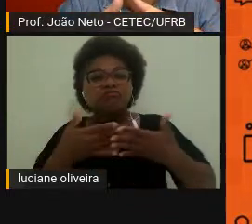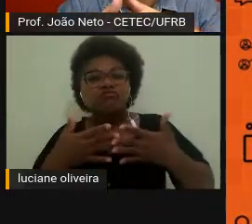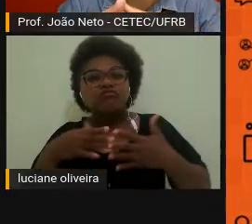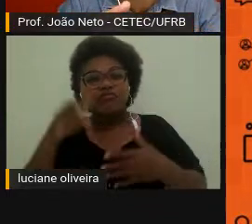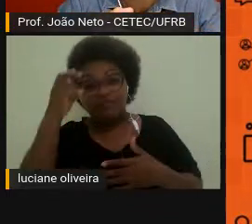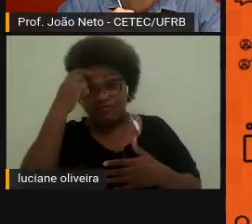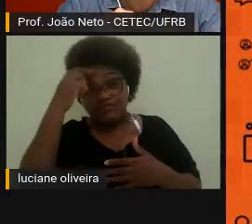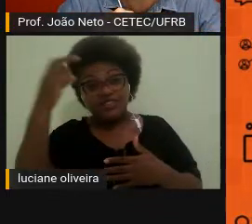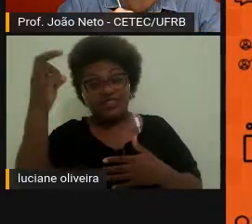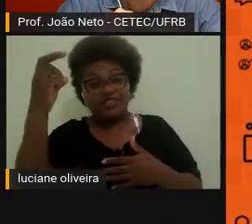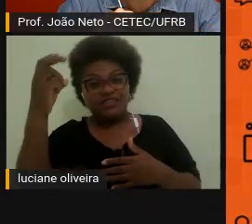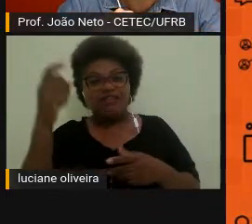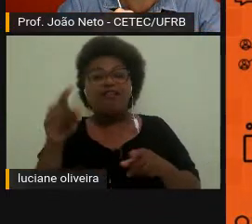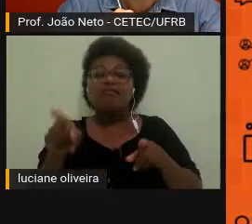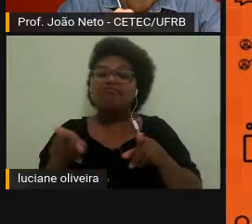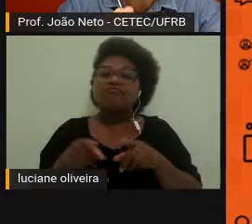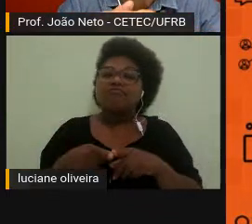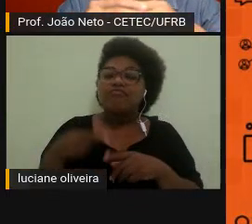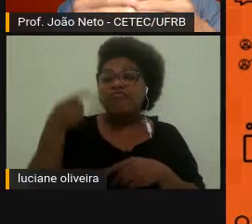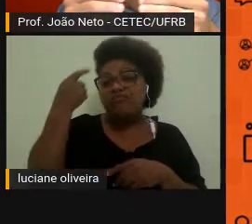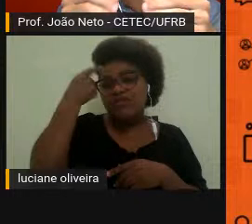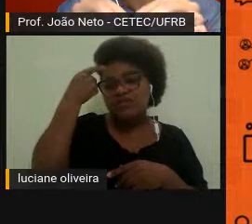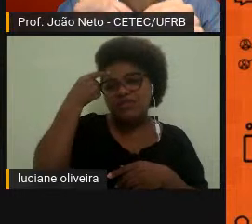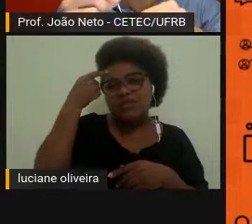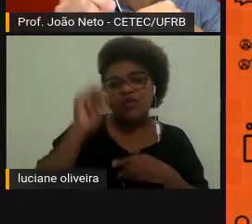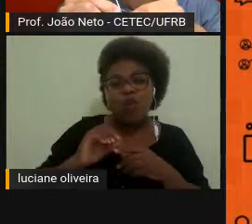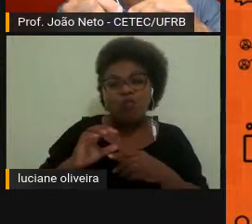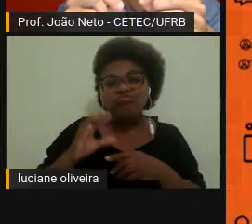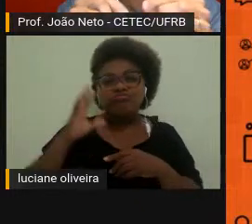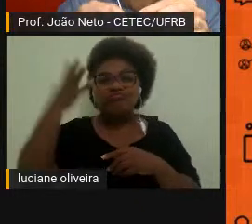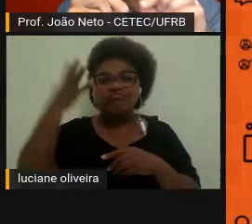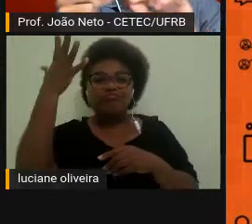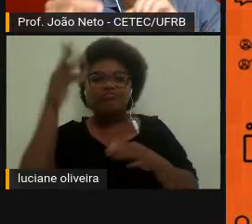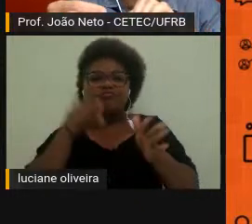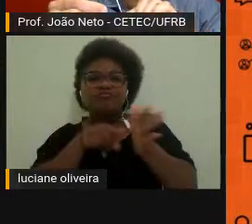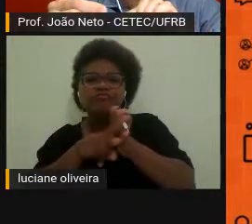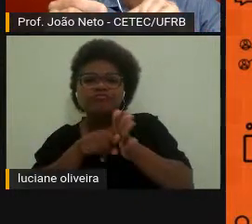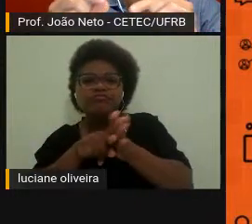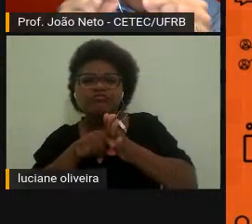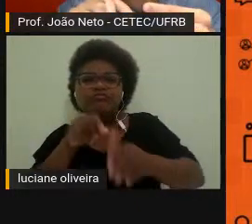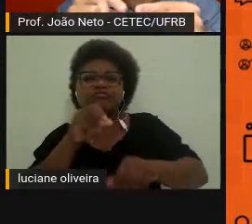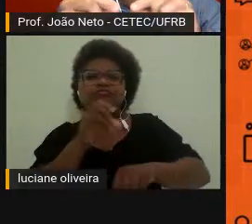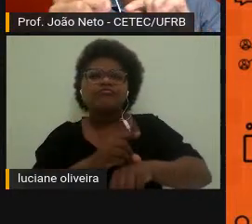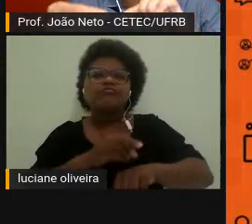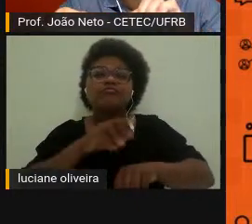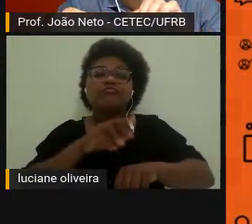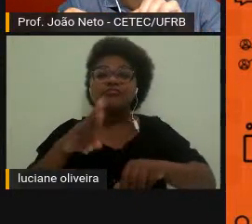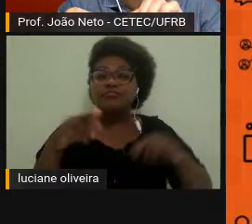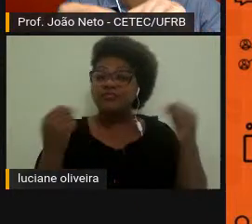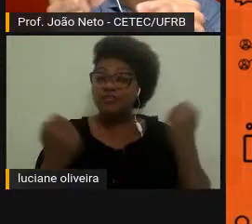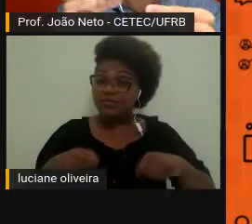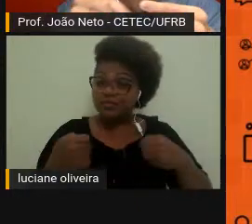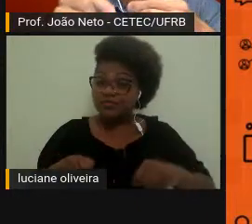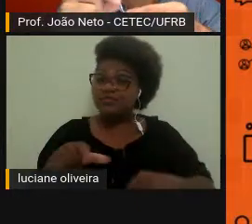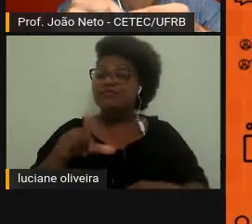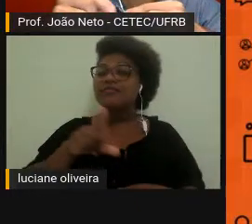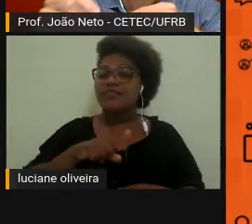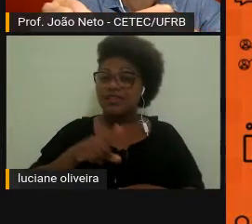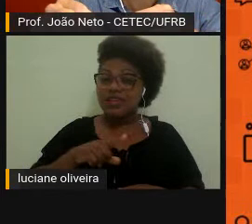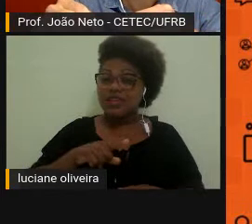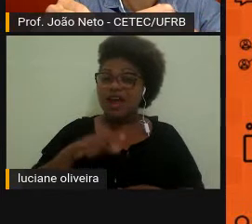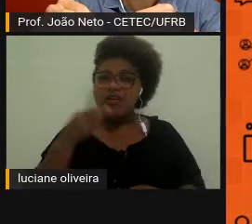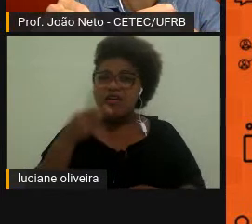conta do ineditismo que a pesquisa de doutorado precisa ter eu comecei a procurar quais grupos não se beneficiavam